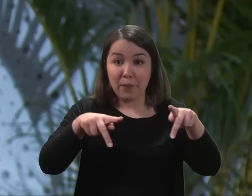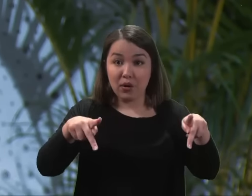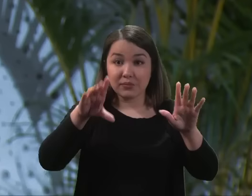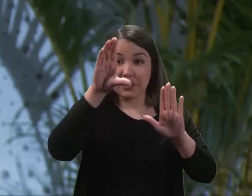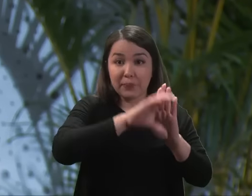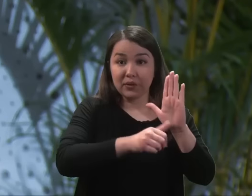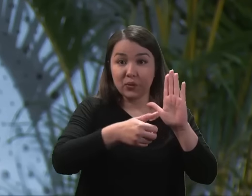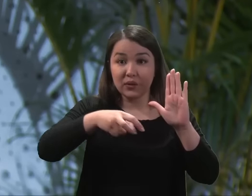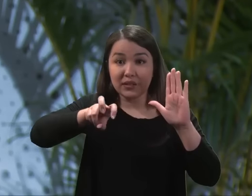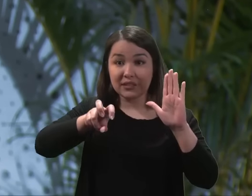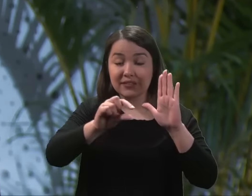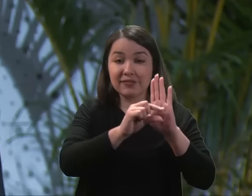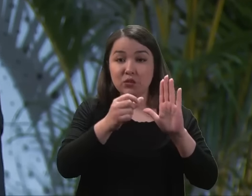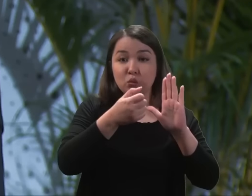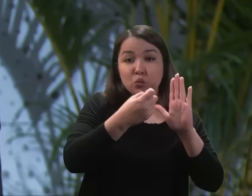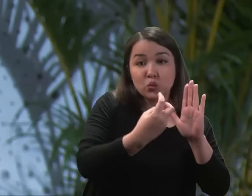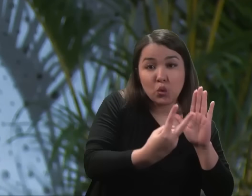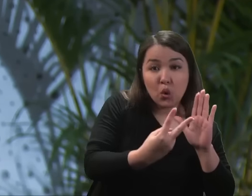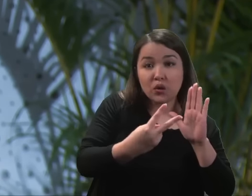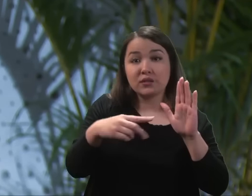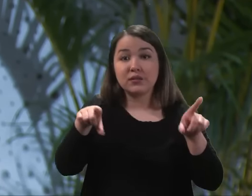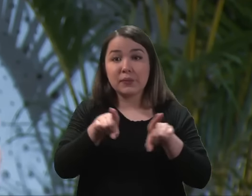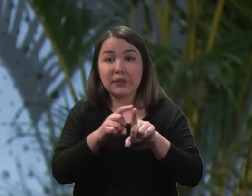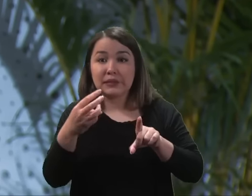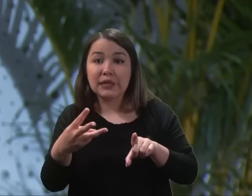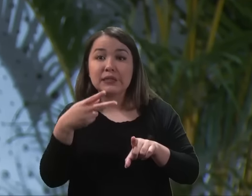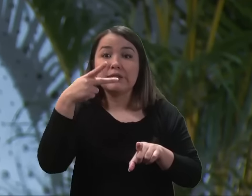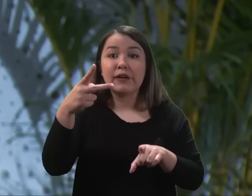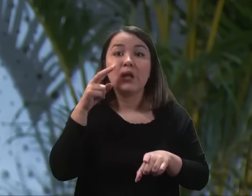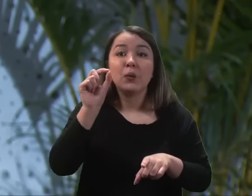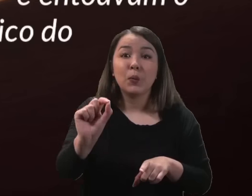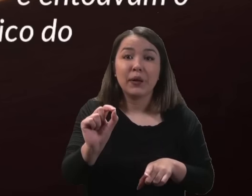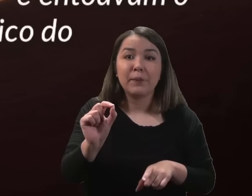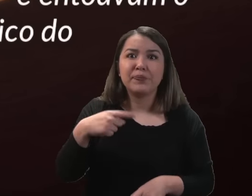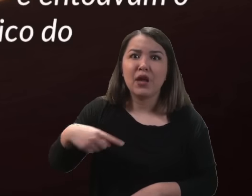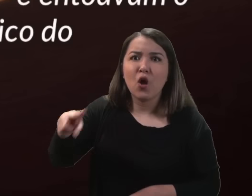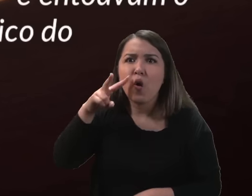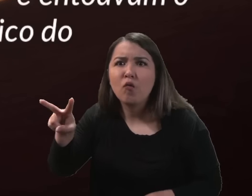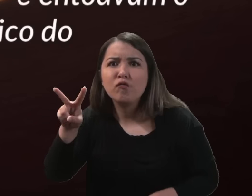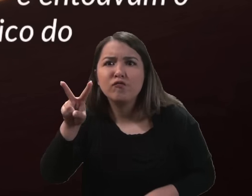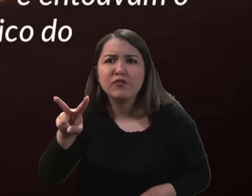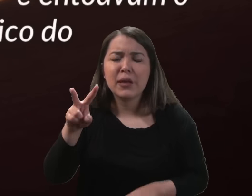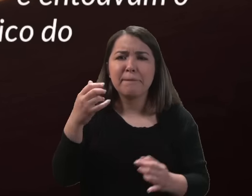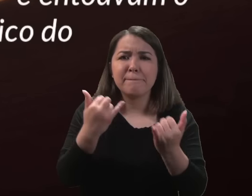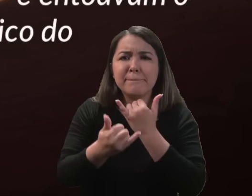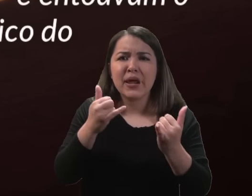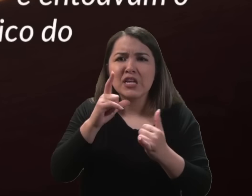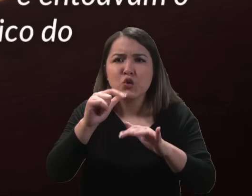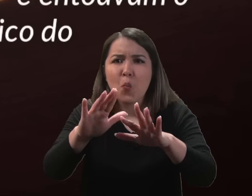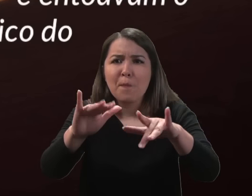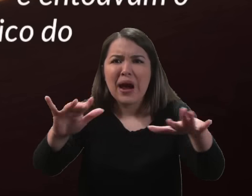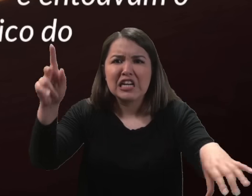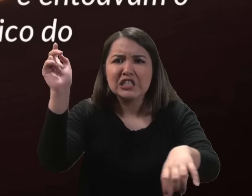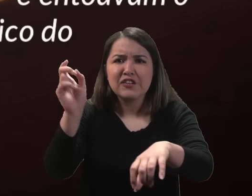15 versículo 2 e 3 você pode acompanhar na tela diz eu vi como que um mar de vidro disse João